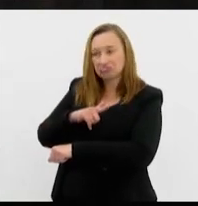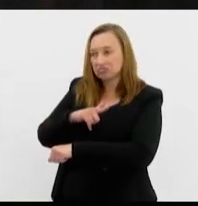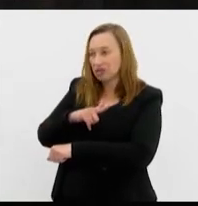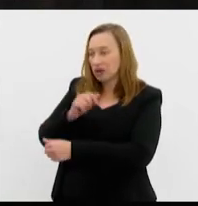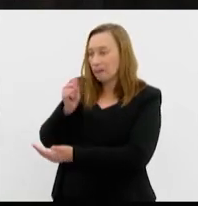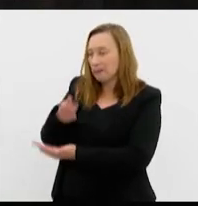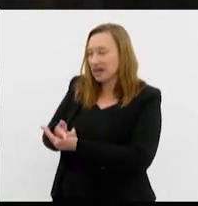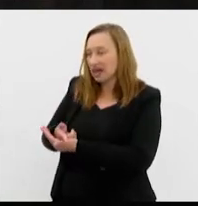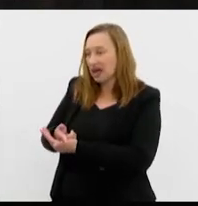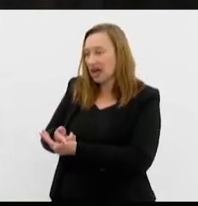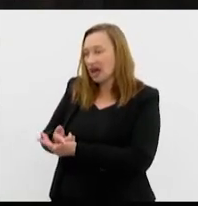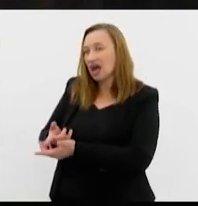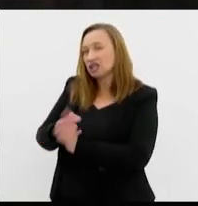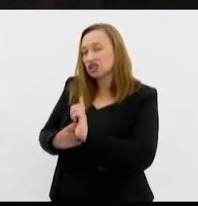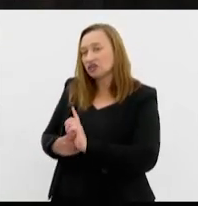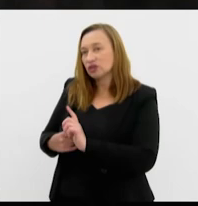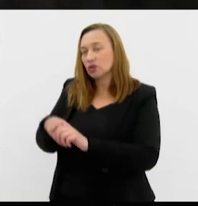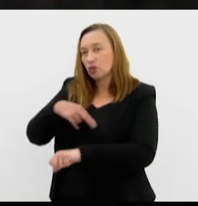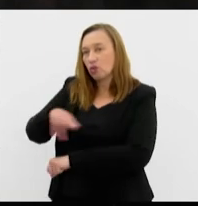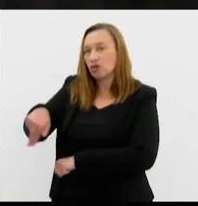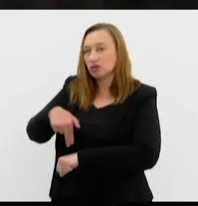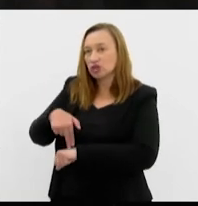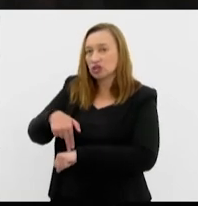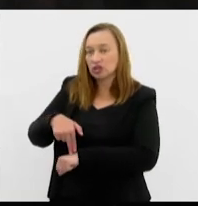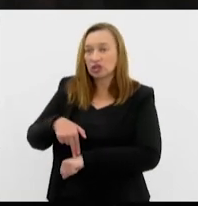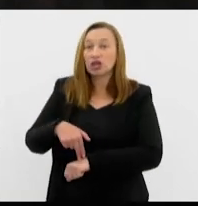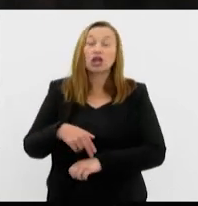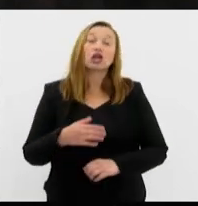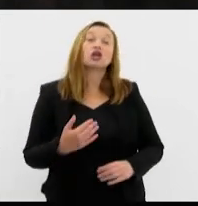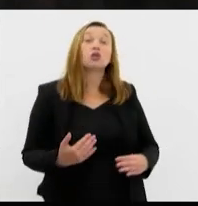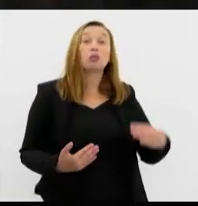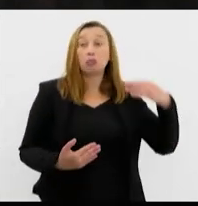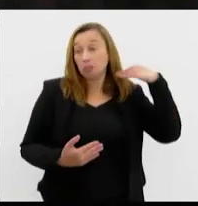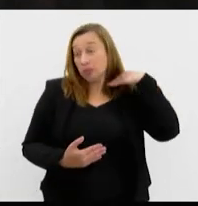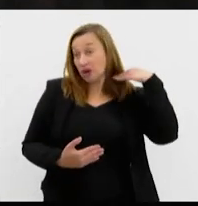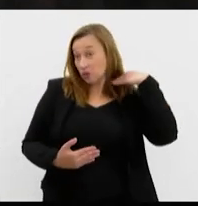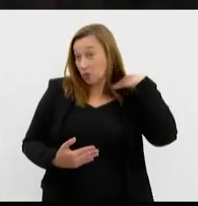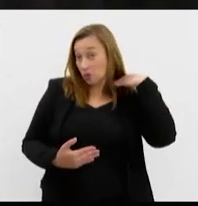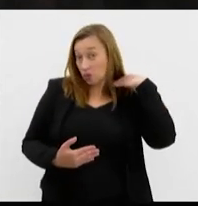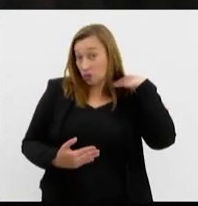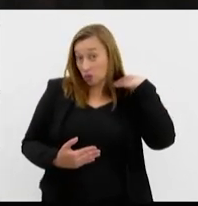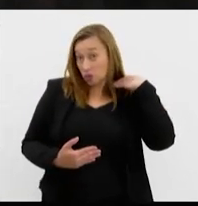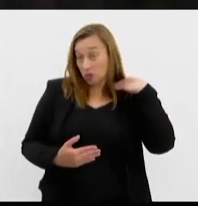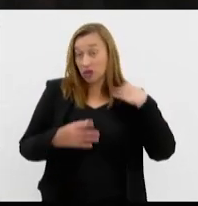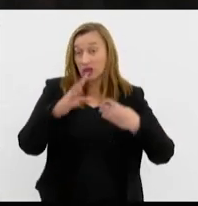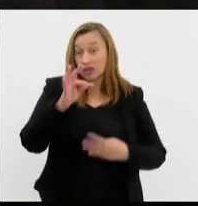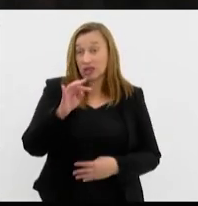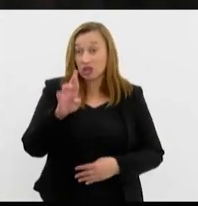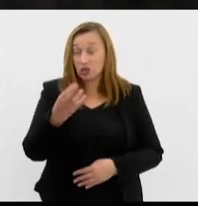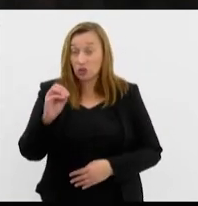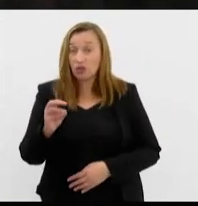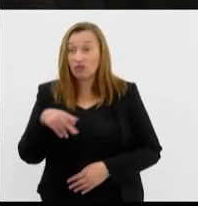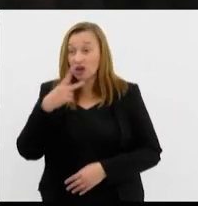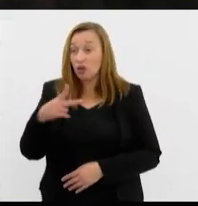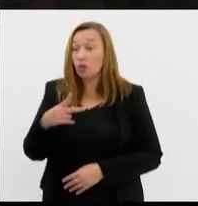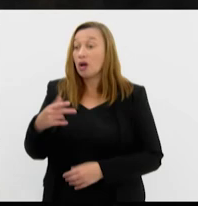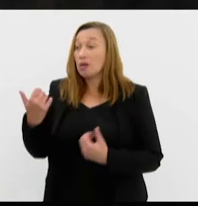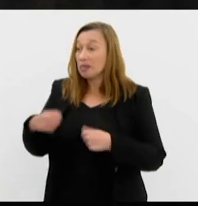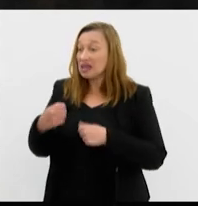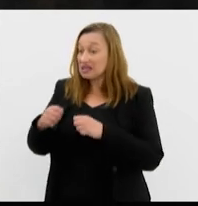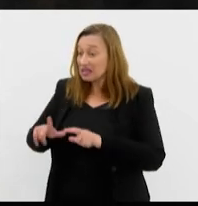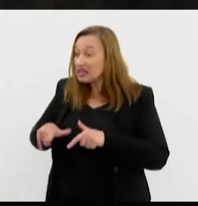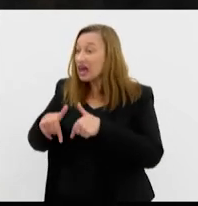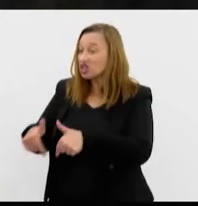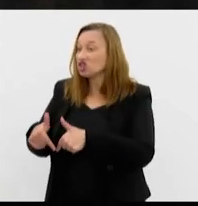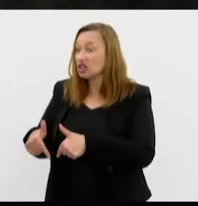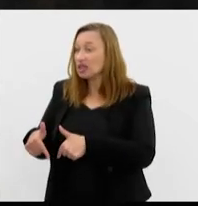respondeu o seguinte: tem que trazer os estados sob vara curta, senão eles